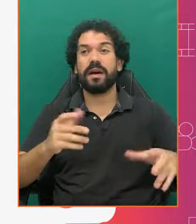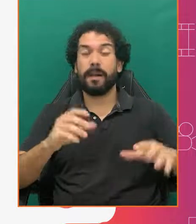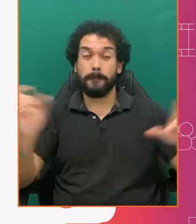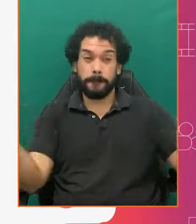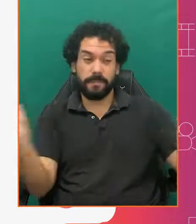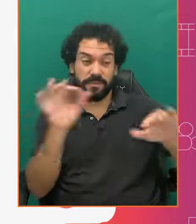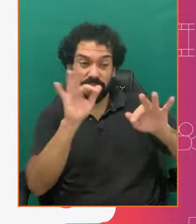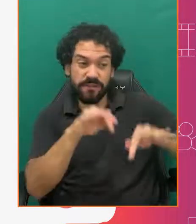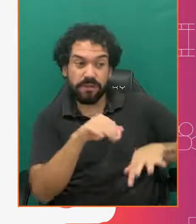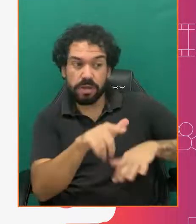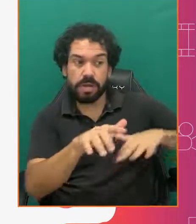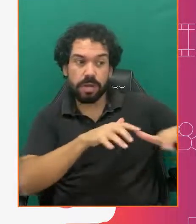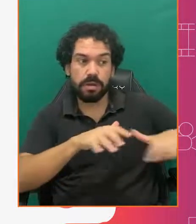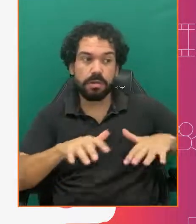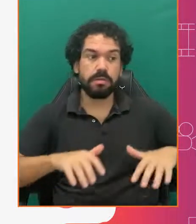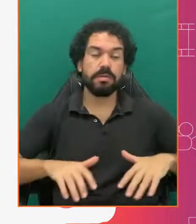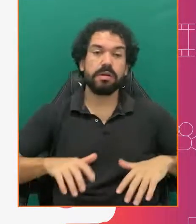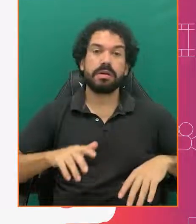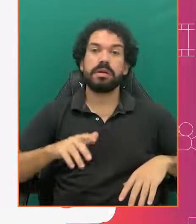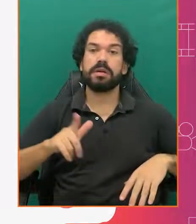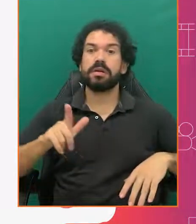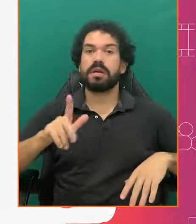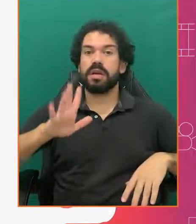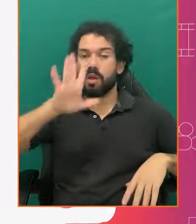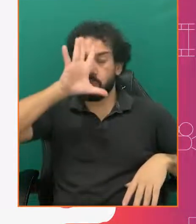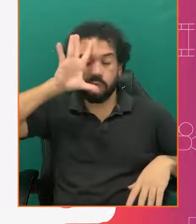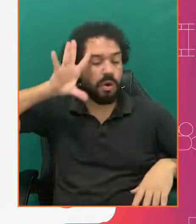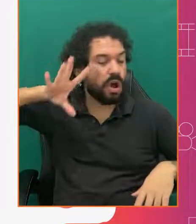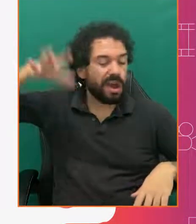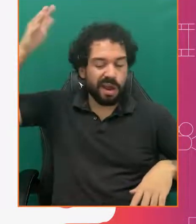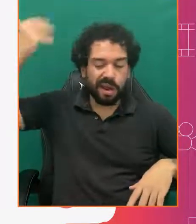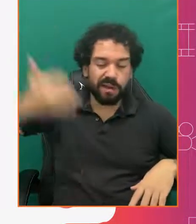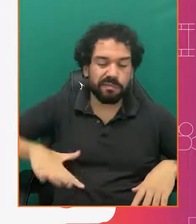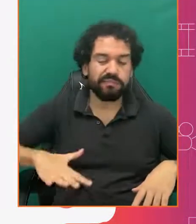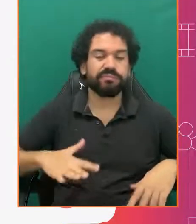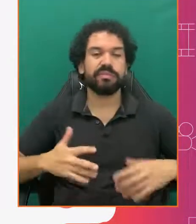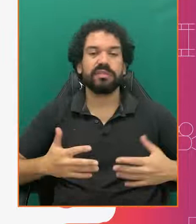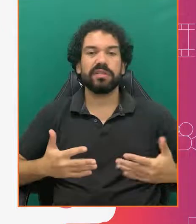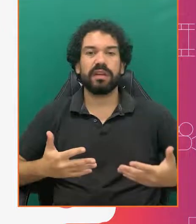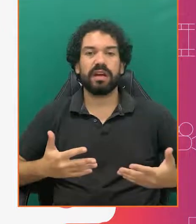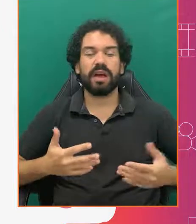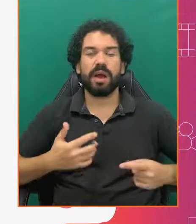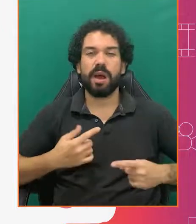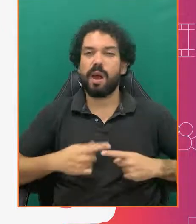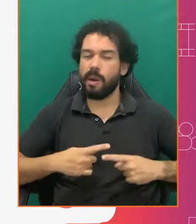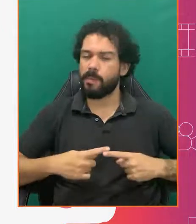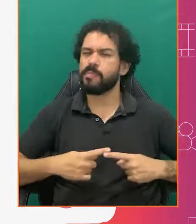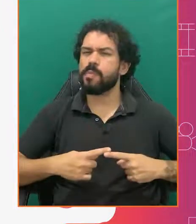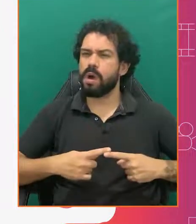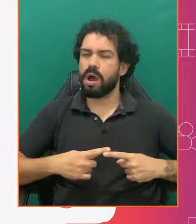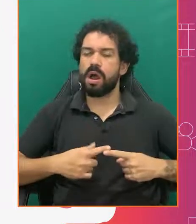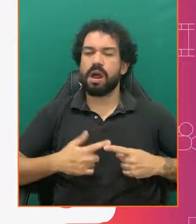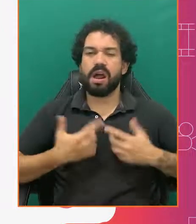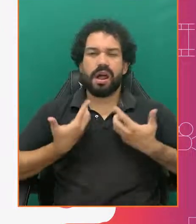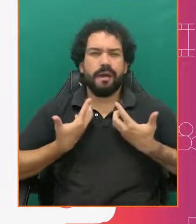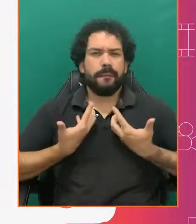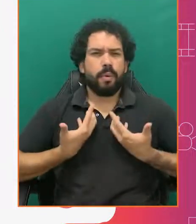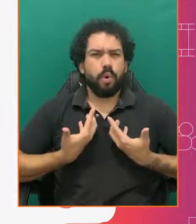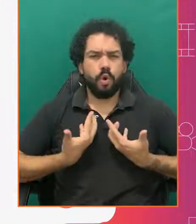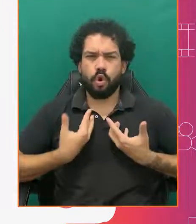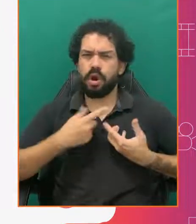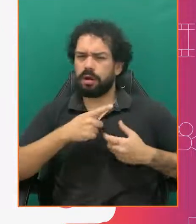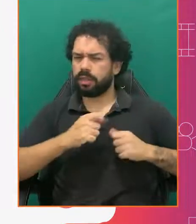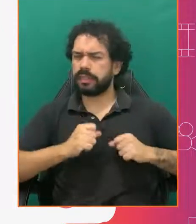fazer aquele movimento, ele seca o suor do rosto, porque foi muito